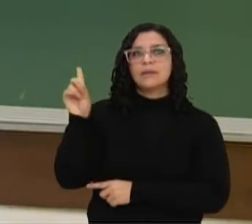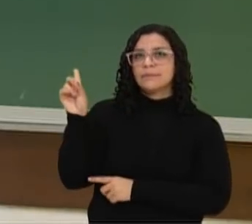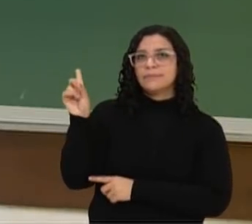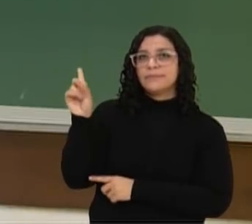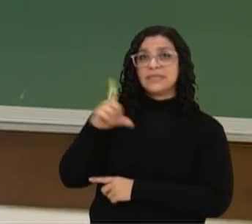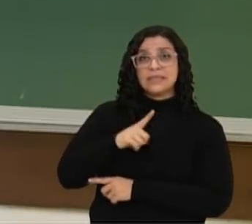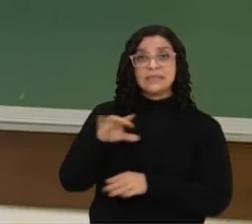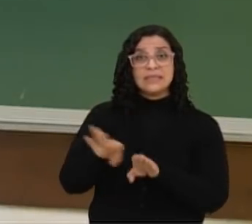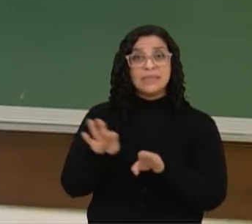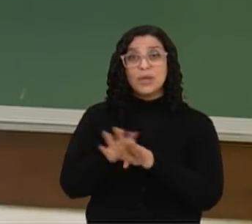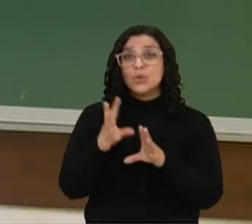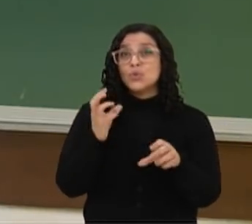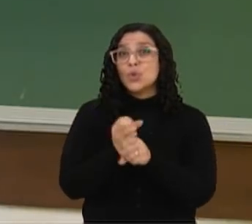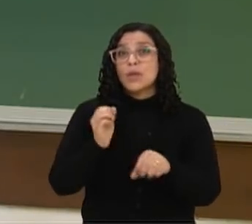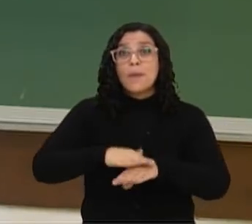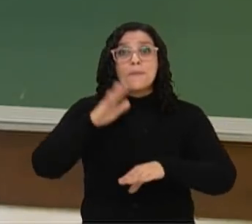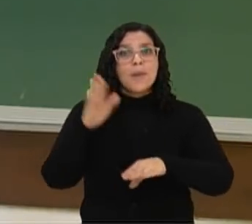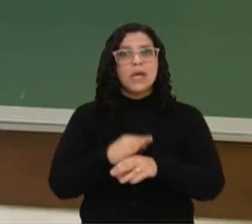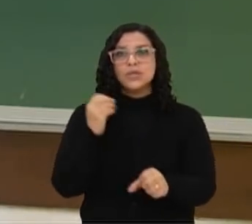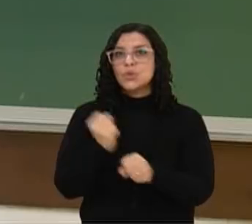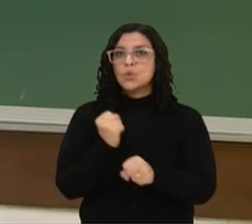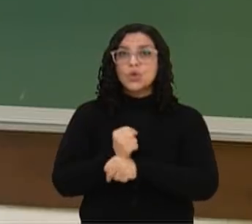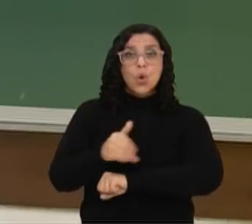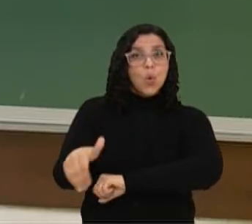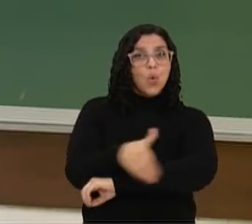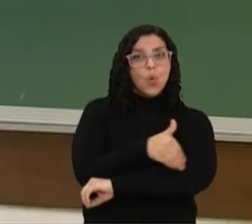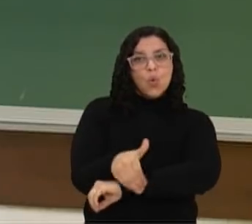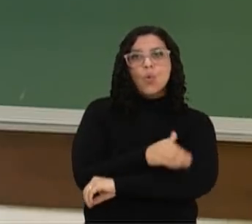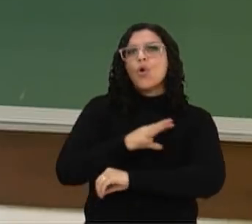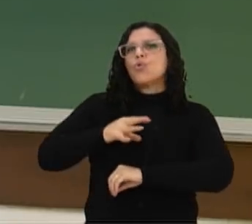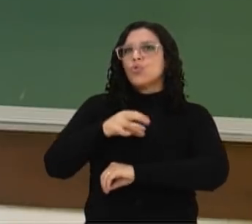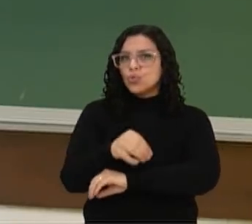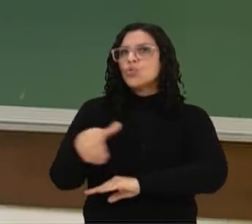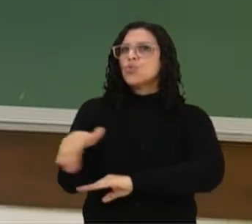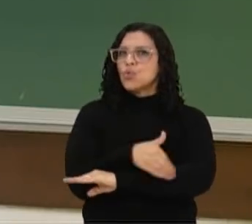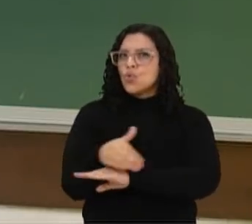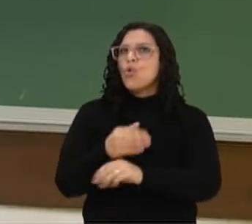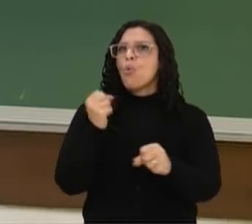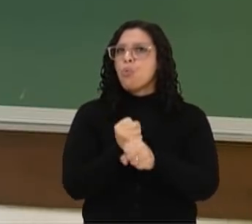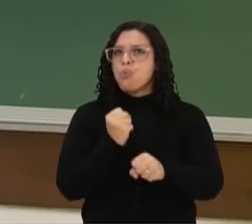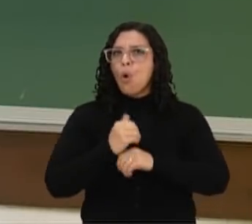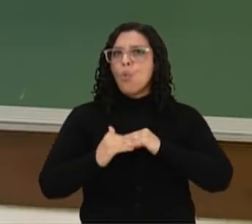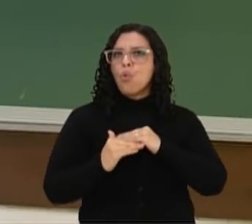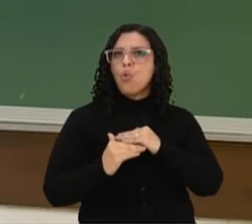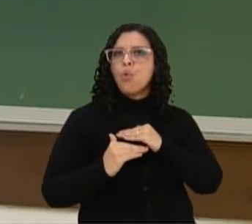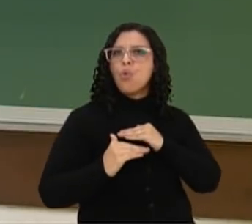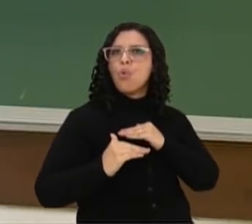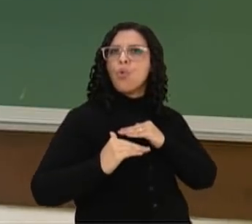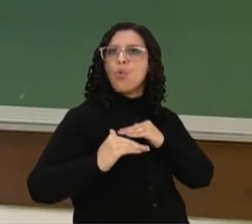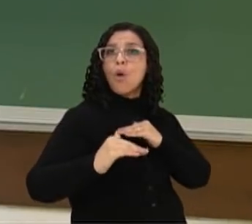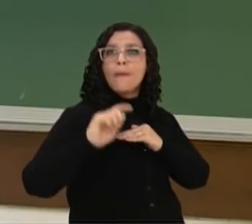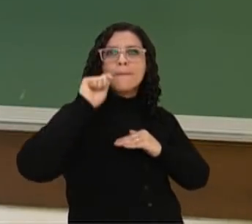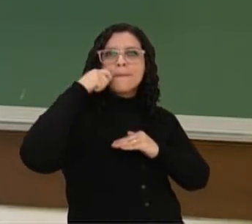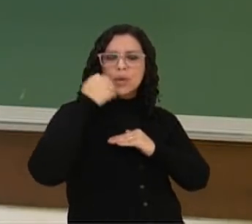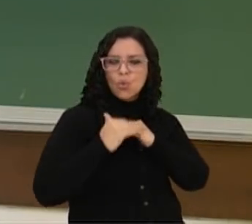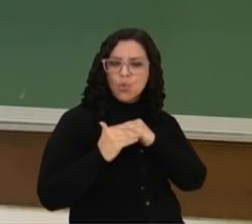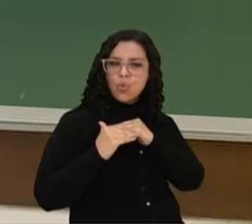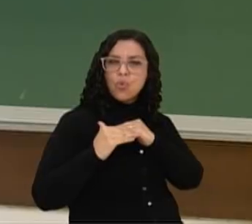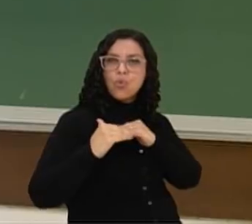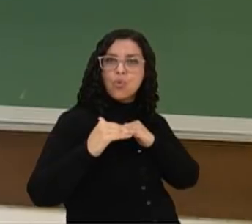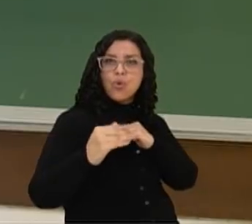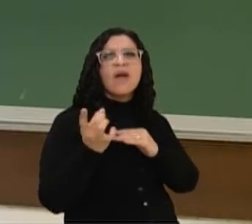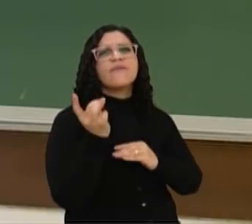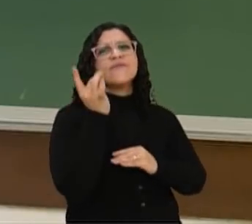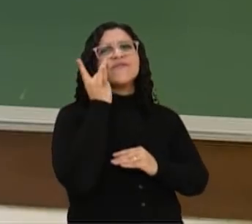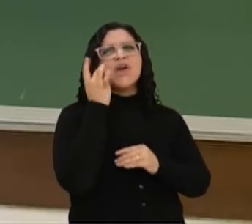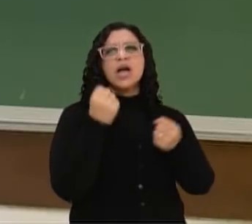tem a maior rede pavimentada, então a grande parte das rodovias paranaenses são asfaltadas ali, que facilita a